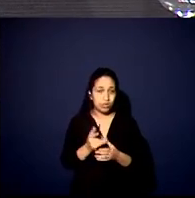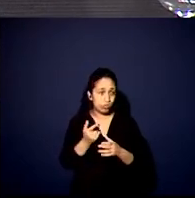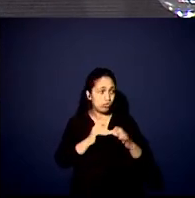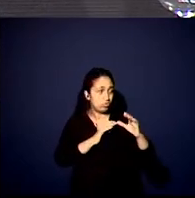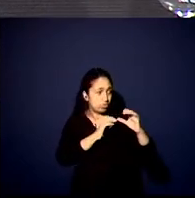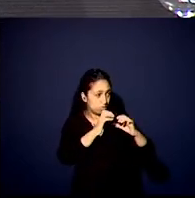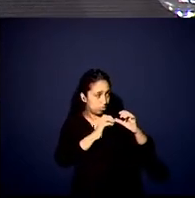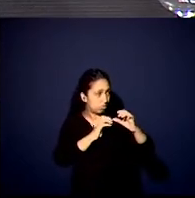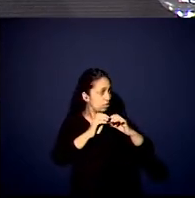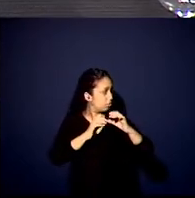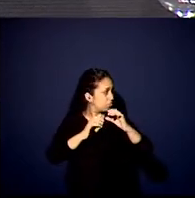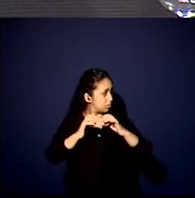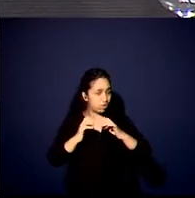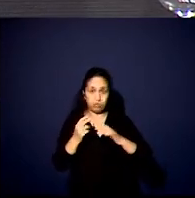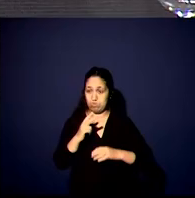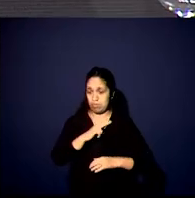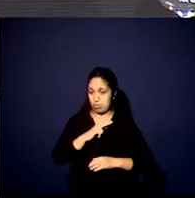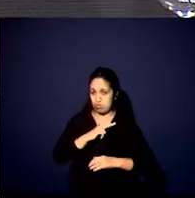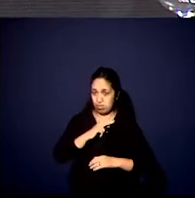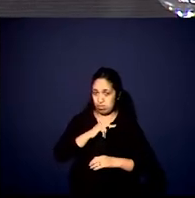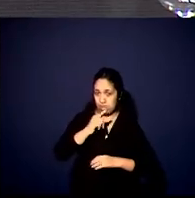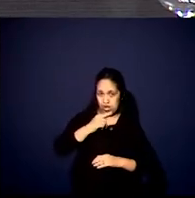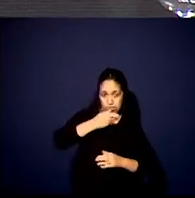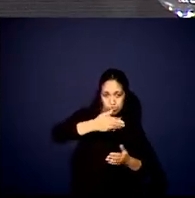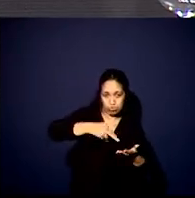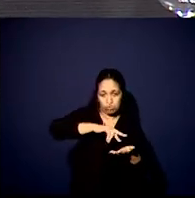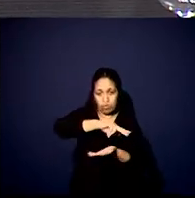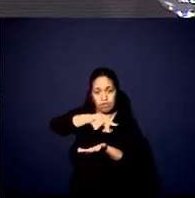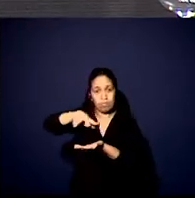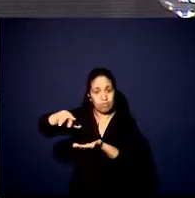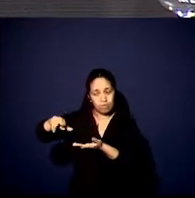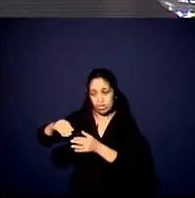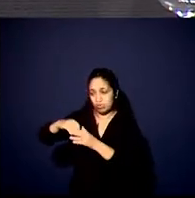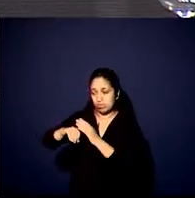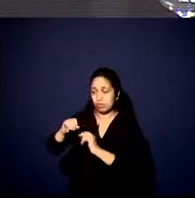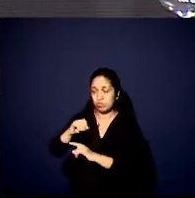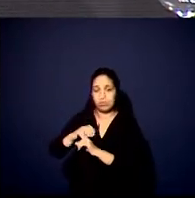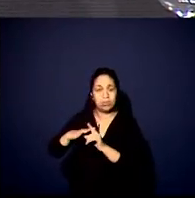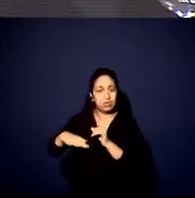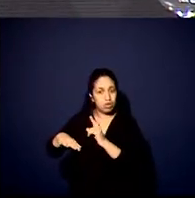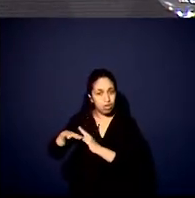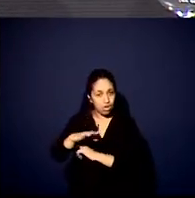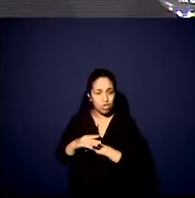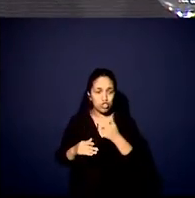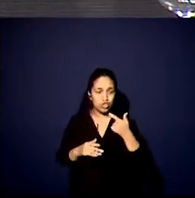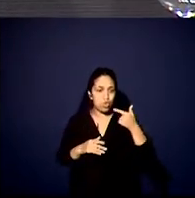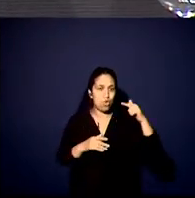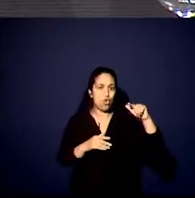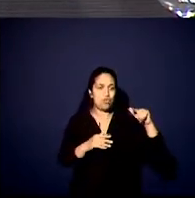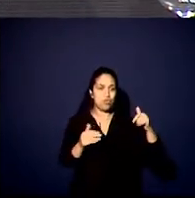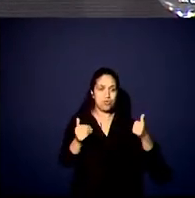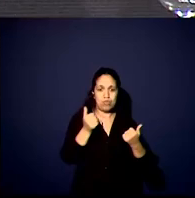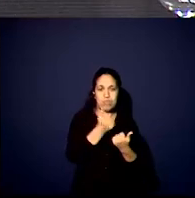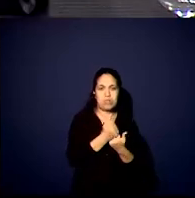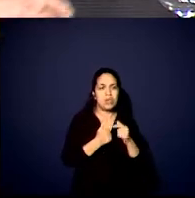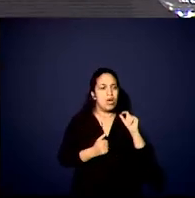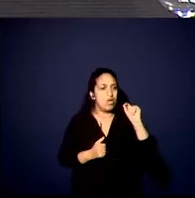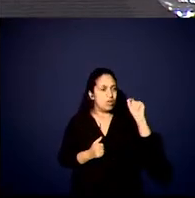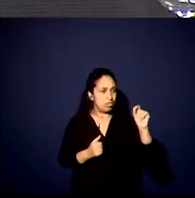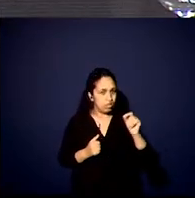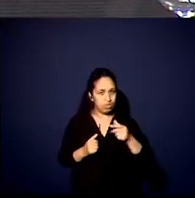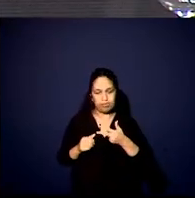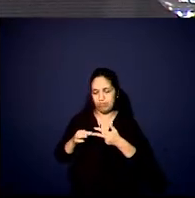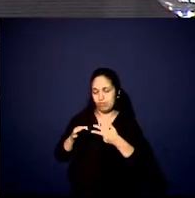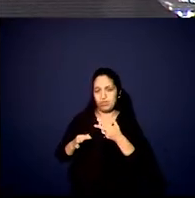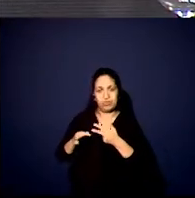conflitos individuais ou trans individuais que existe na sociedade outra agência ocupou esse lugar quem o poder